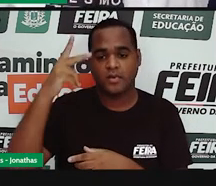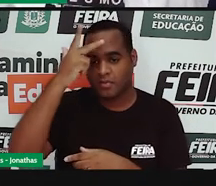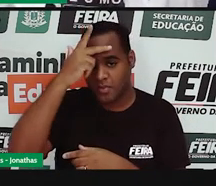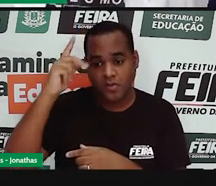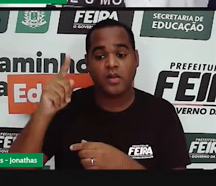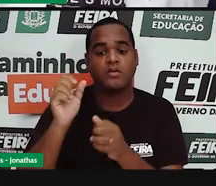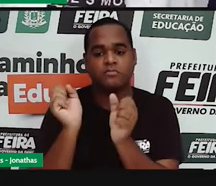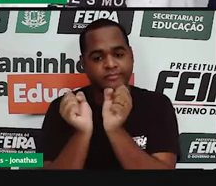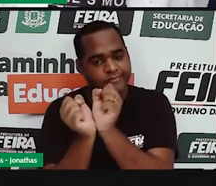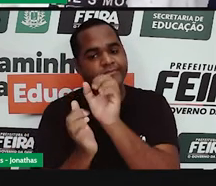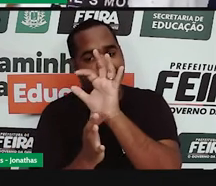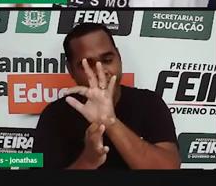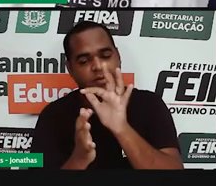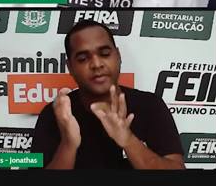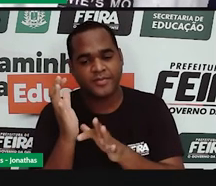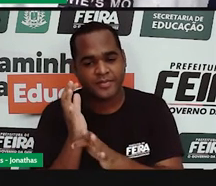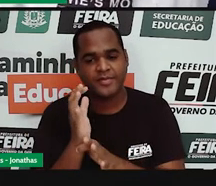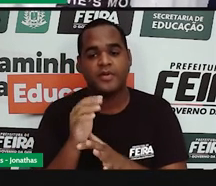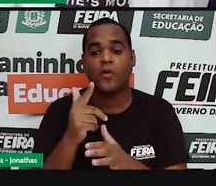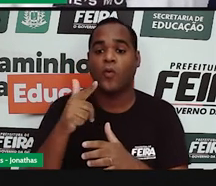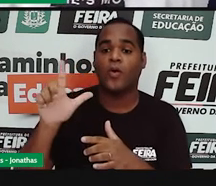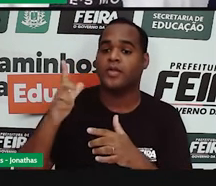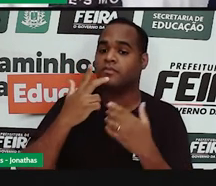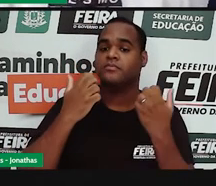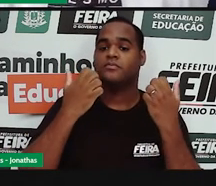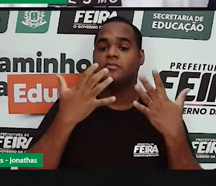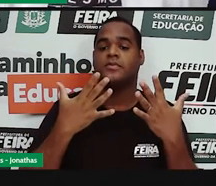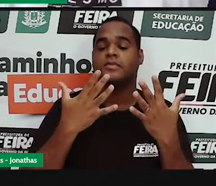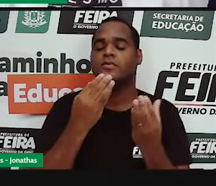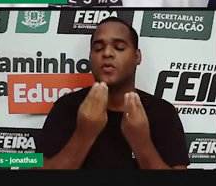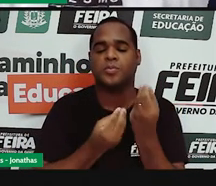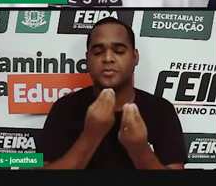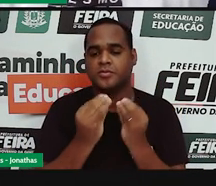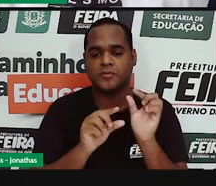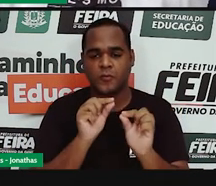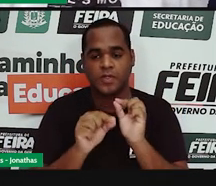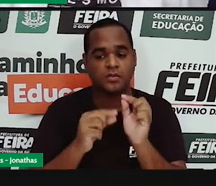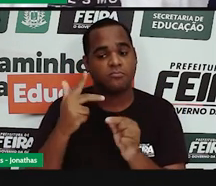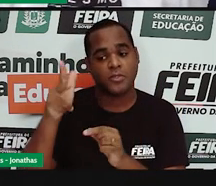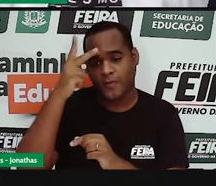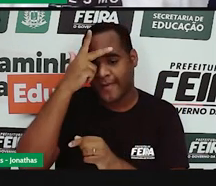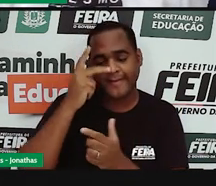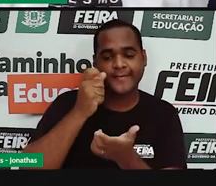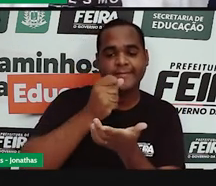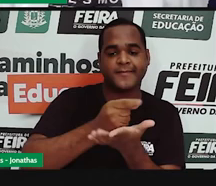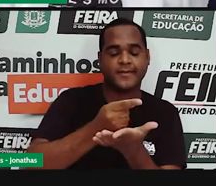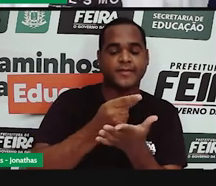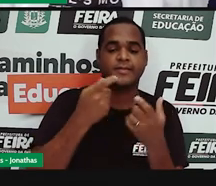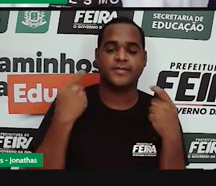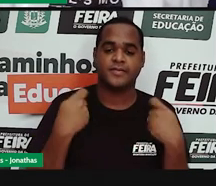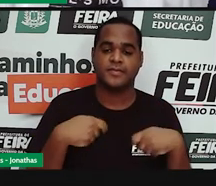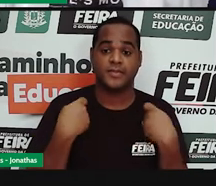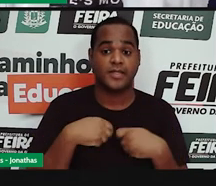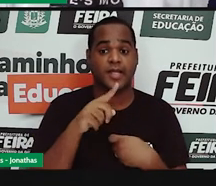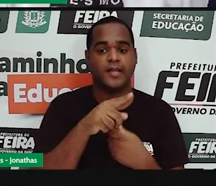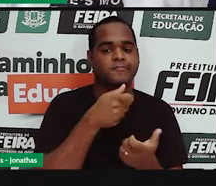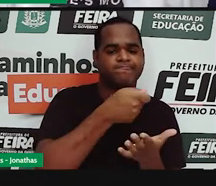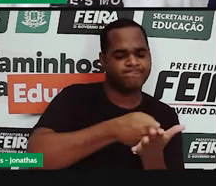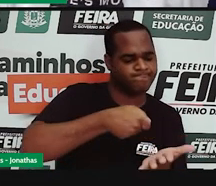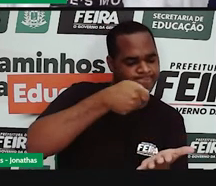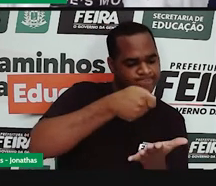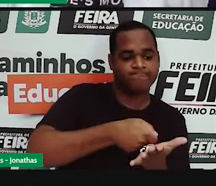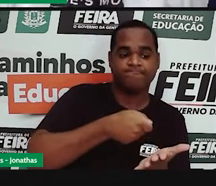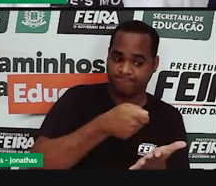escravizadas. Outra forma era a escravidão por dívida. Se uma pessoa devesse a outra, ela poderia ser obrigada